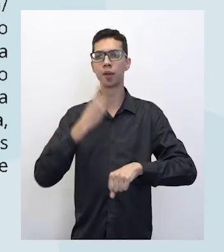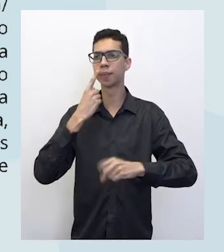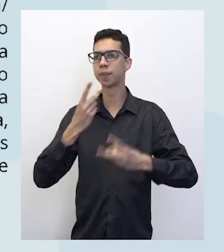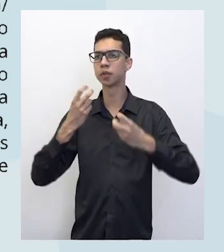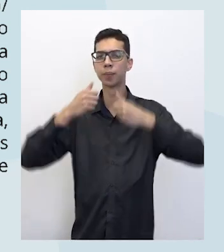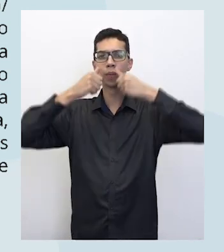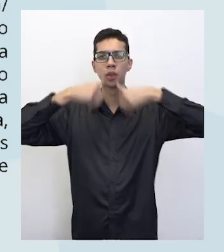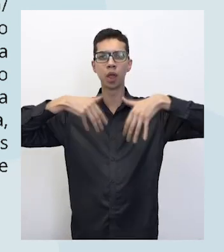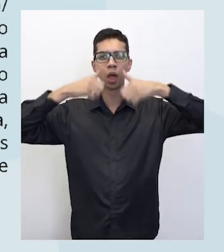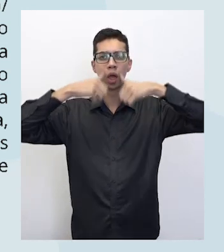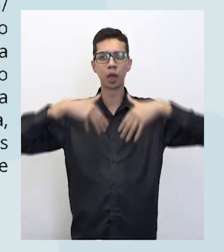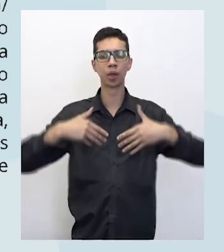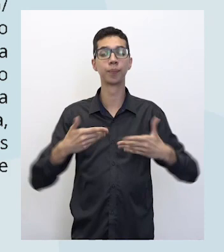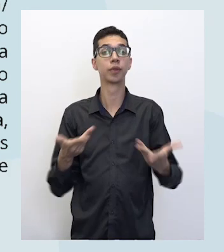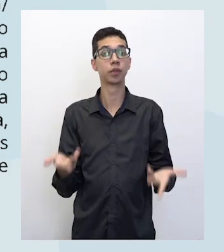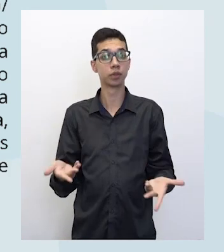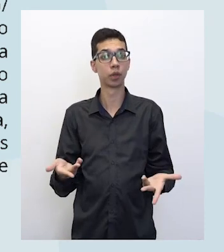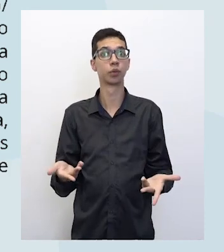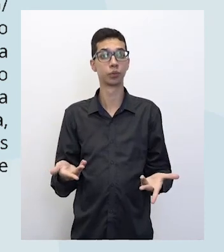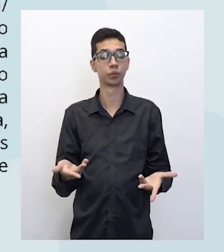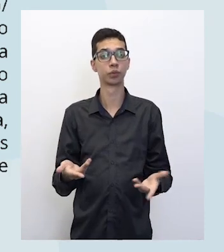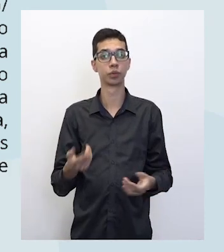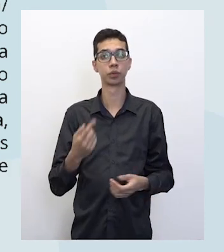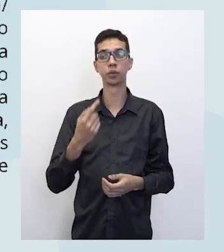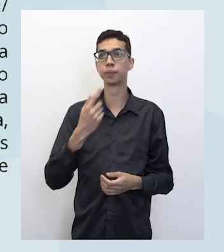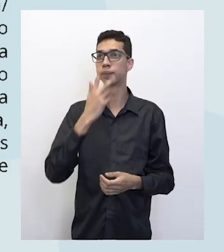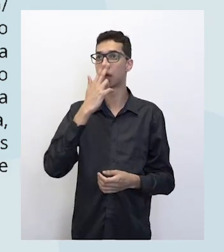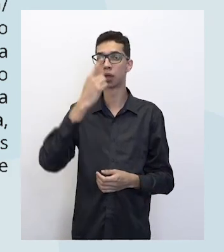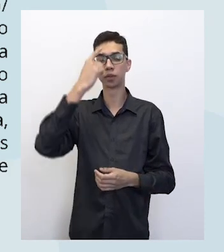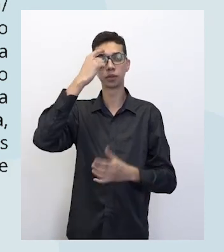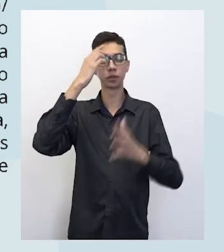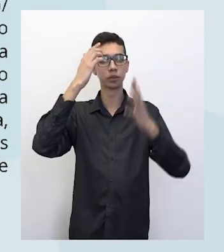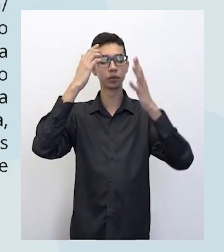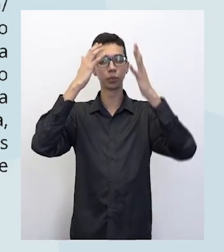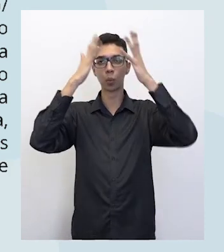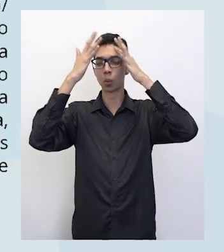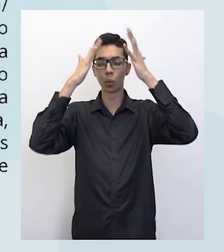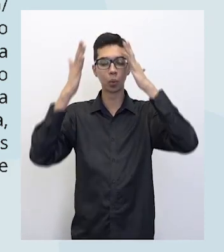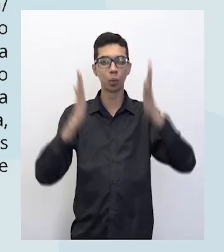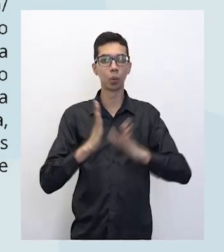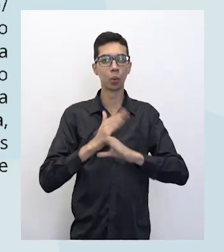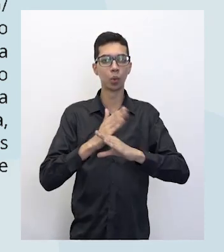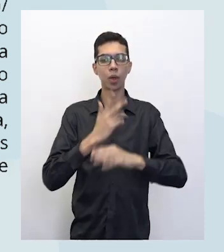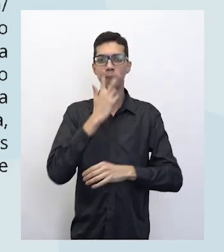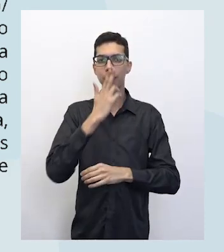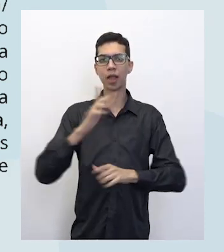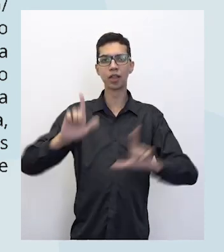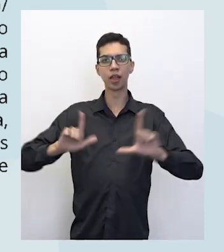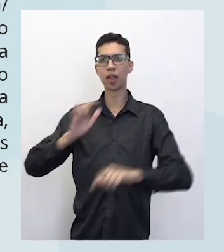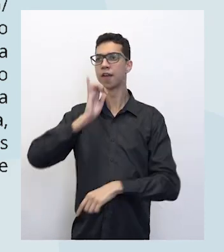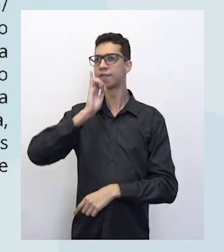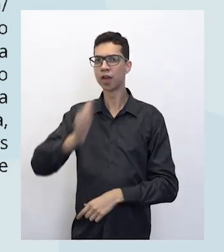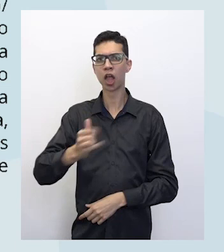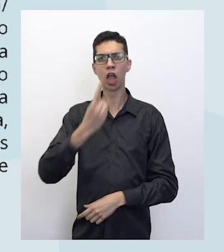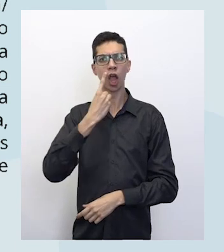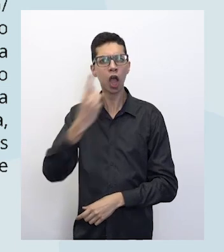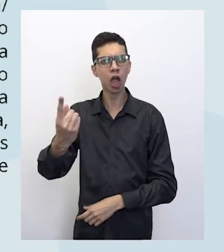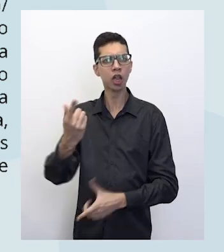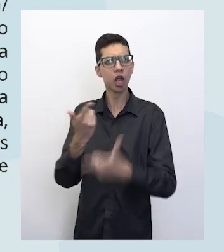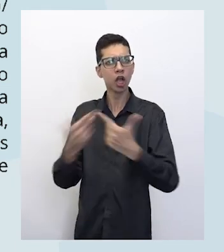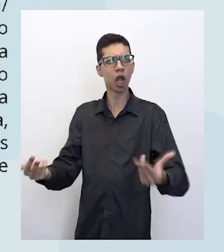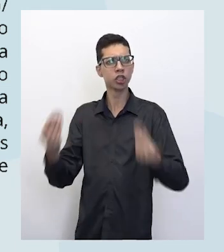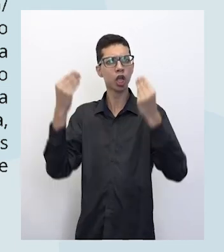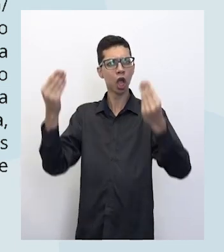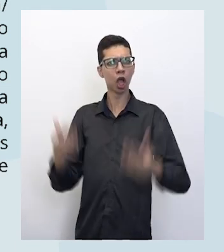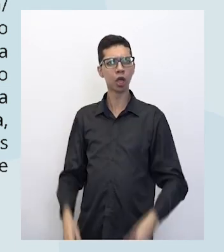gente, simplesmente elas perdem a noção. Chega um momento que elas começam a falar com a televisão. Olha só, isso aí,